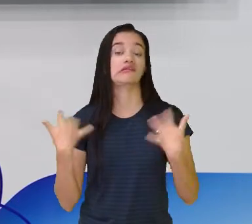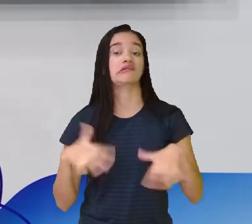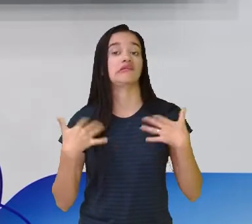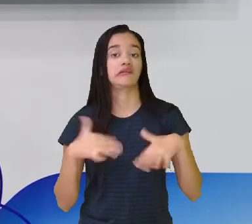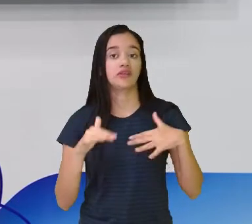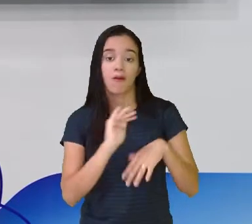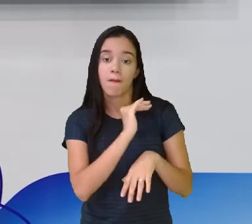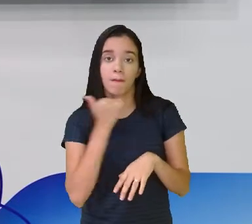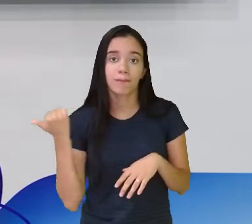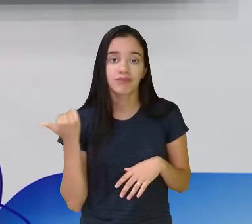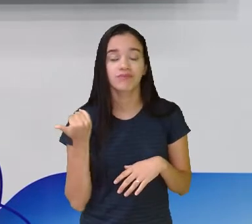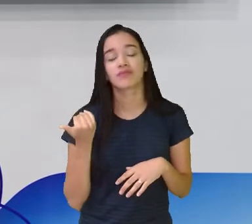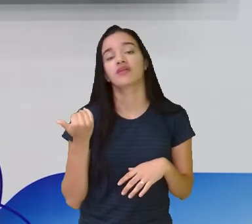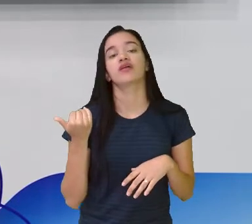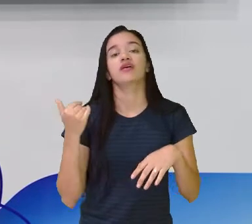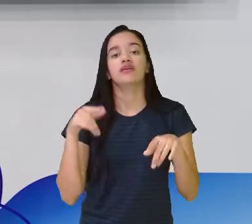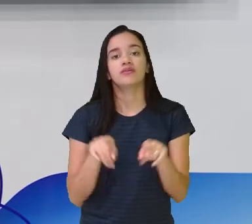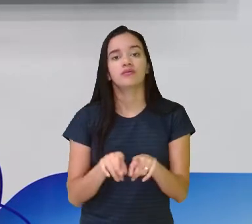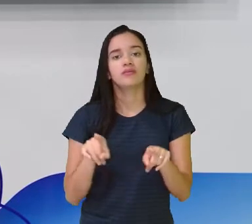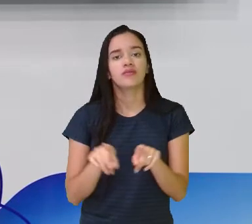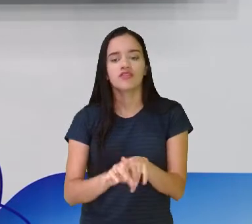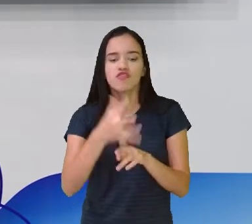se tirando,